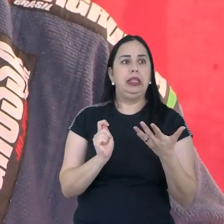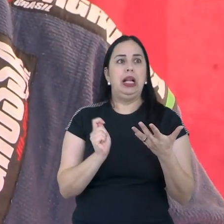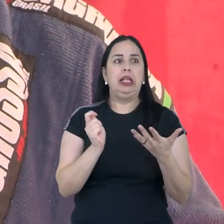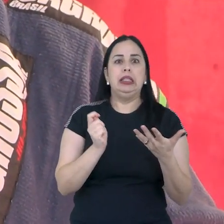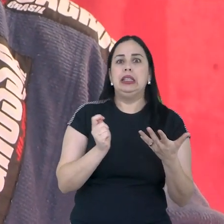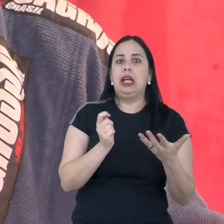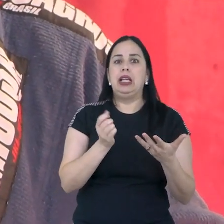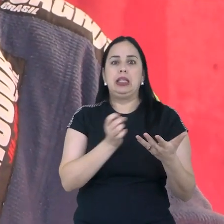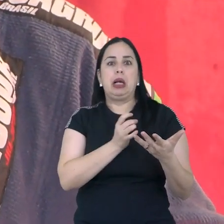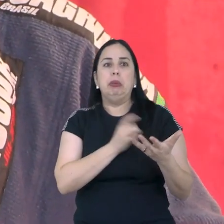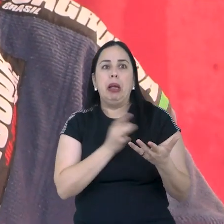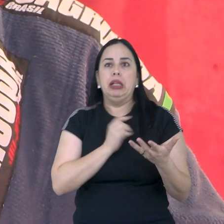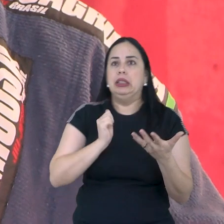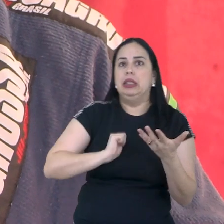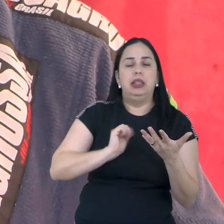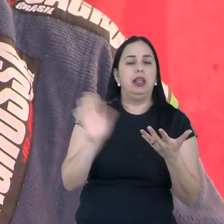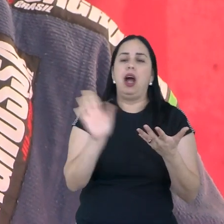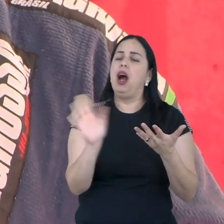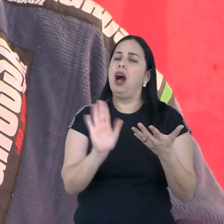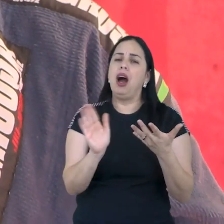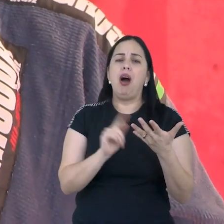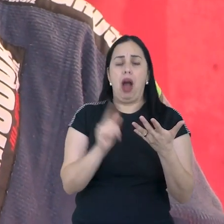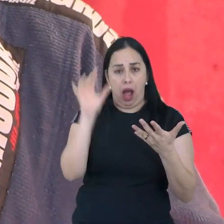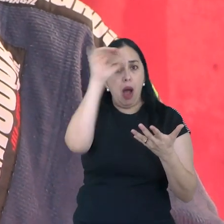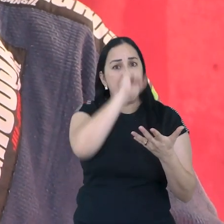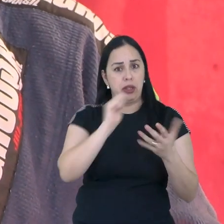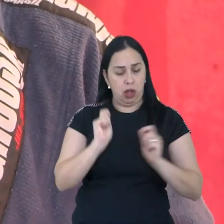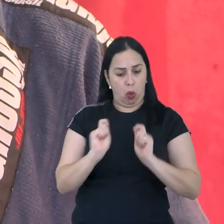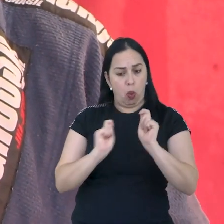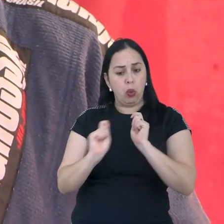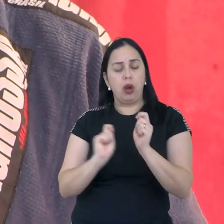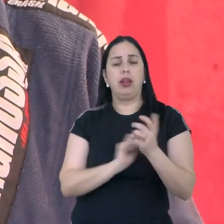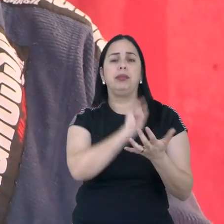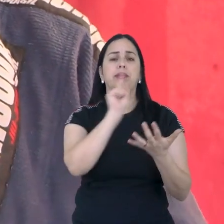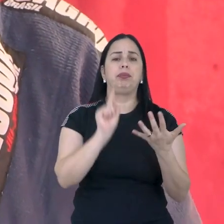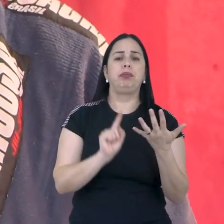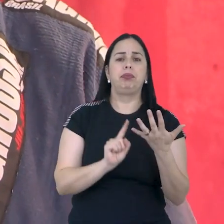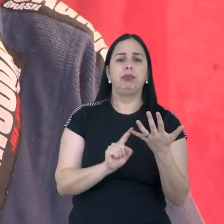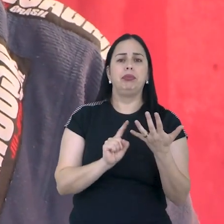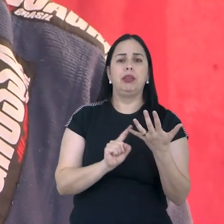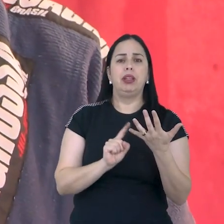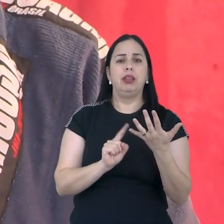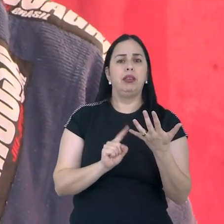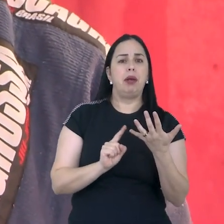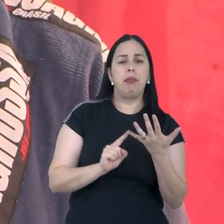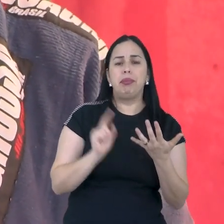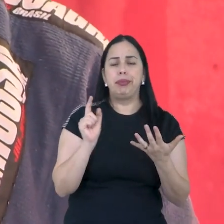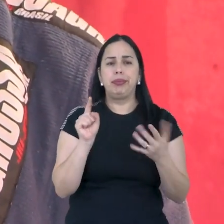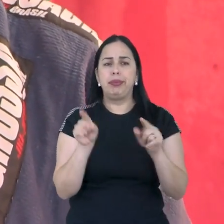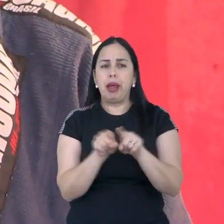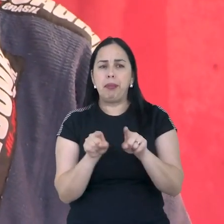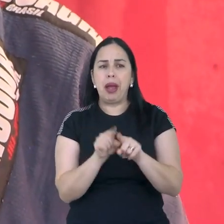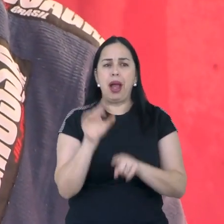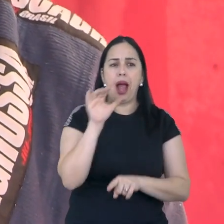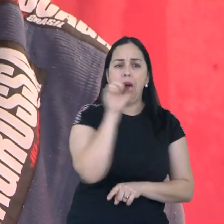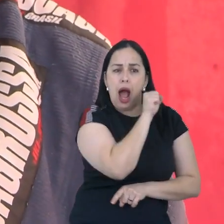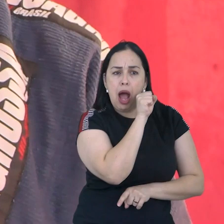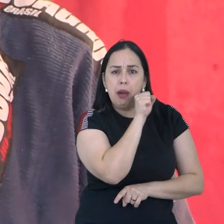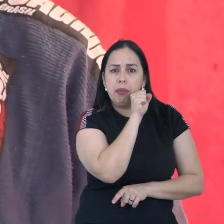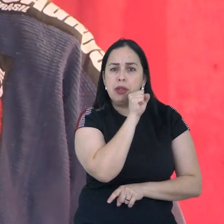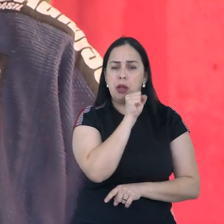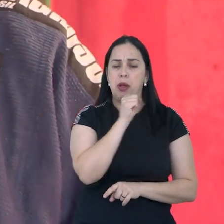tão ansioso com as coisas e tal. Eu aprendi também a ter mais agilidade para fazer as coisas,